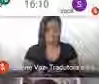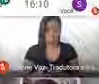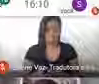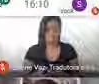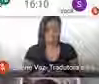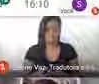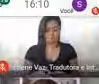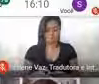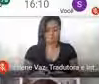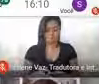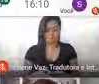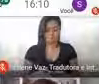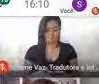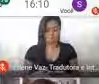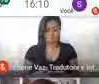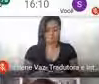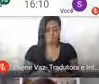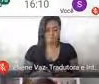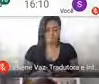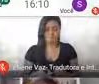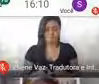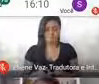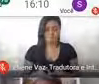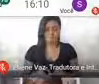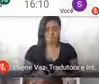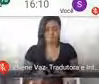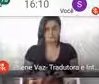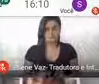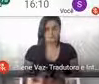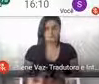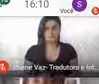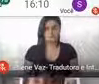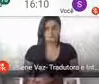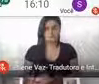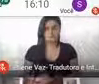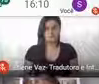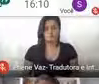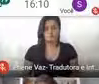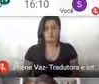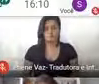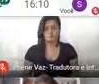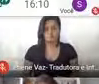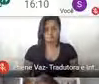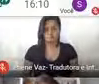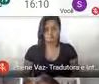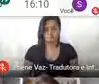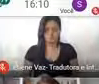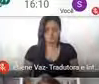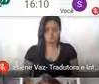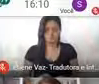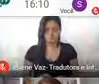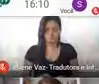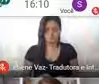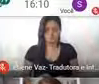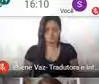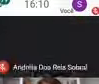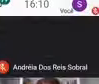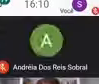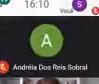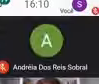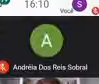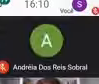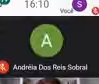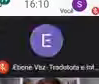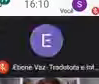vocês, boa tarde a todos e a todas. Hoje é mais um encontro do Literatura e Invisibilidades em Debate e queremos dar